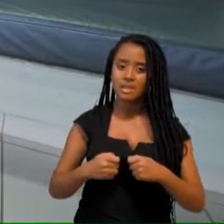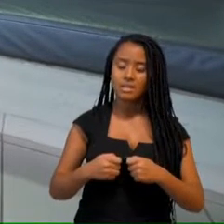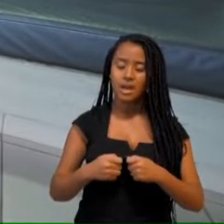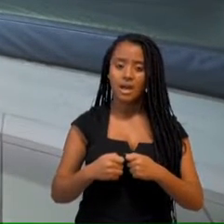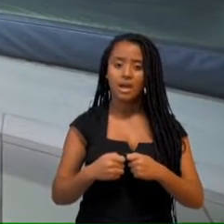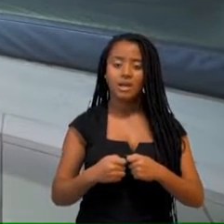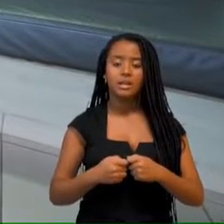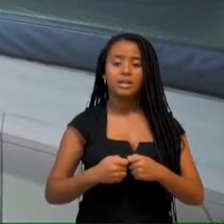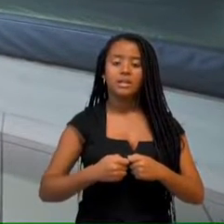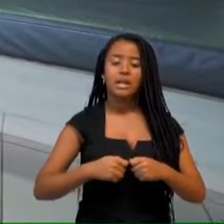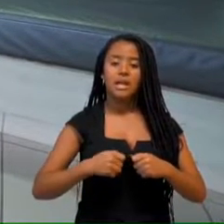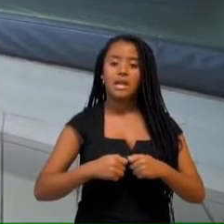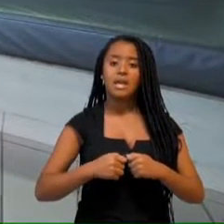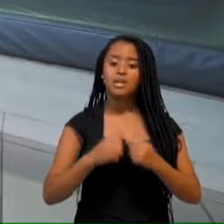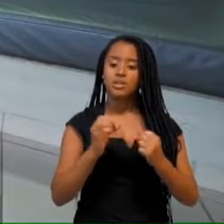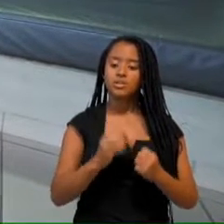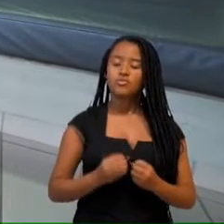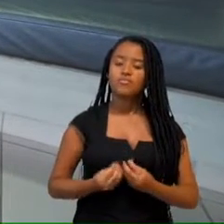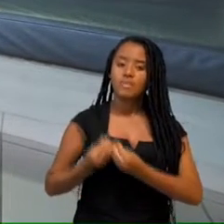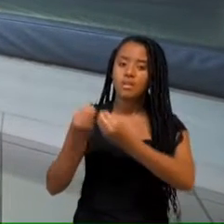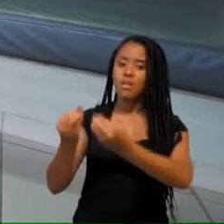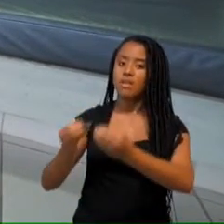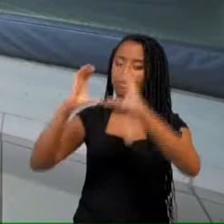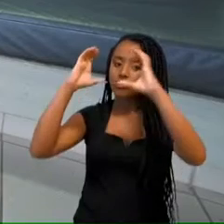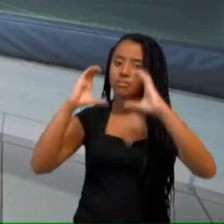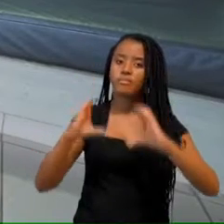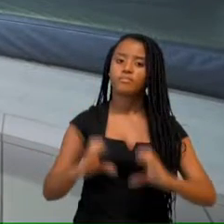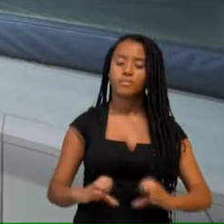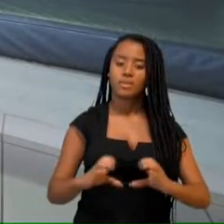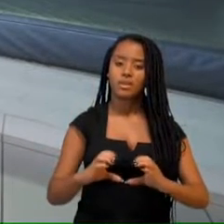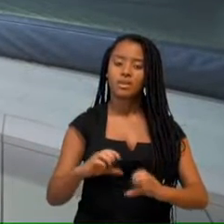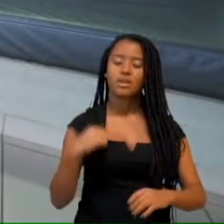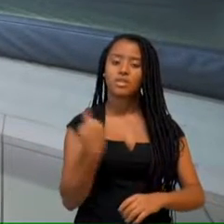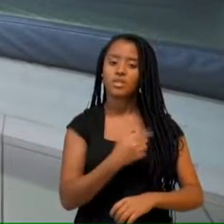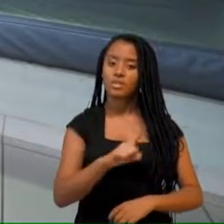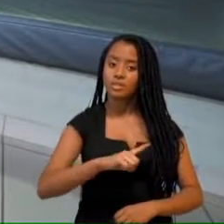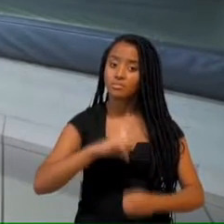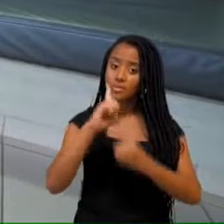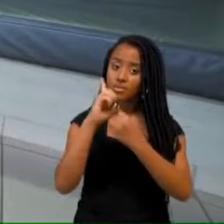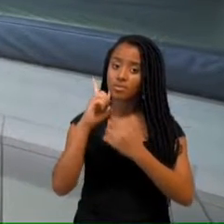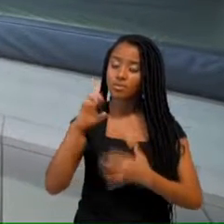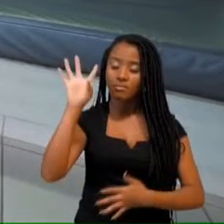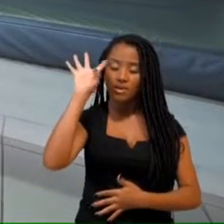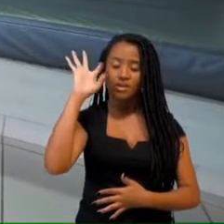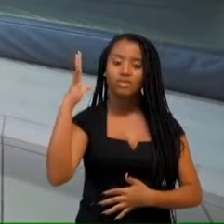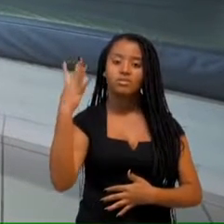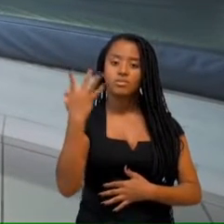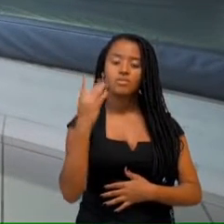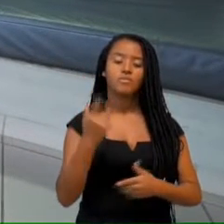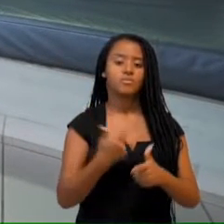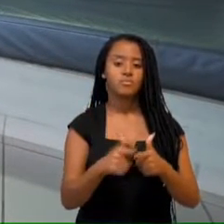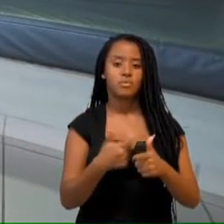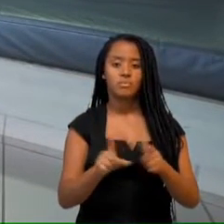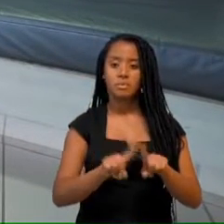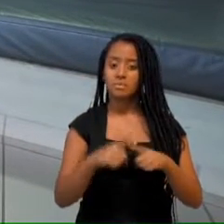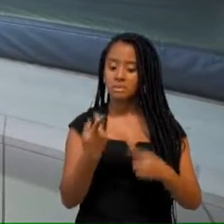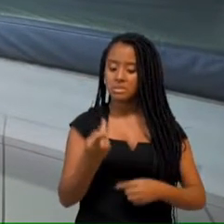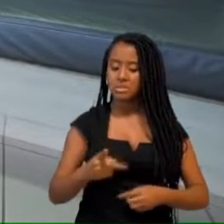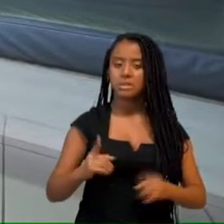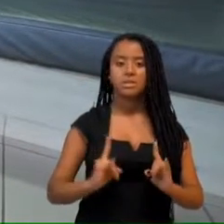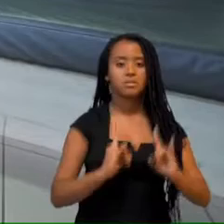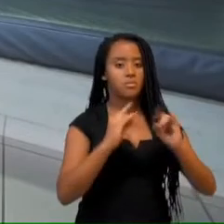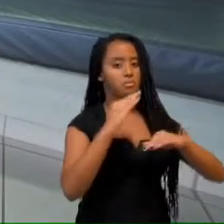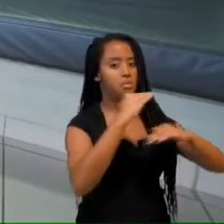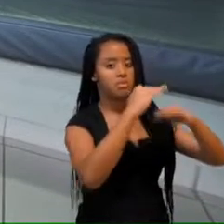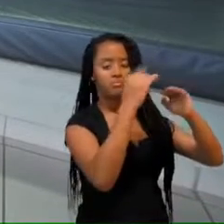coordenação e aí a gente conta com o auxílio da diretora para resolver os problemas mas no nosso apartamento isso nunca chegou acontecer Ah